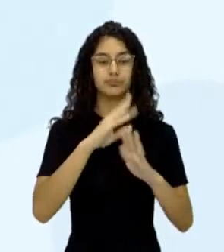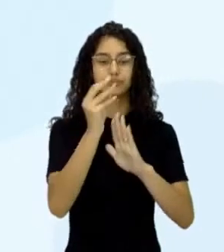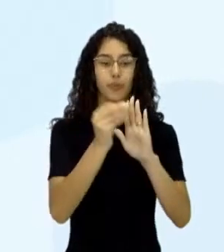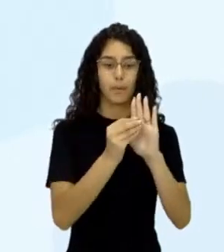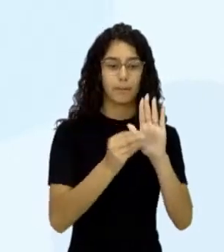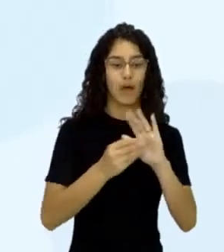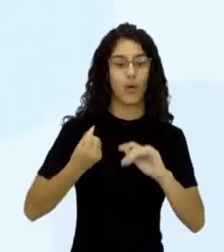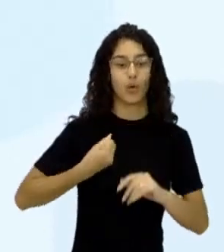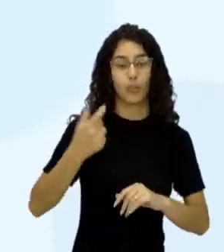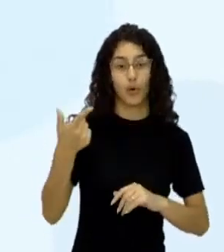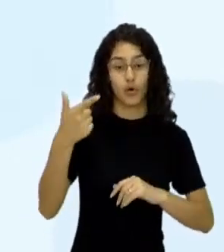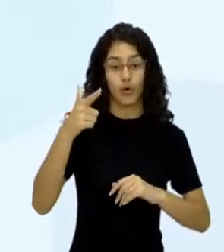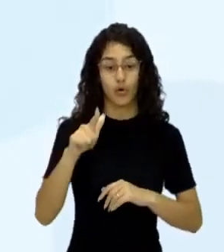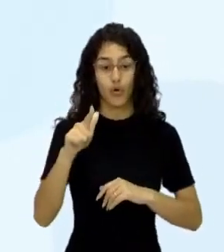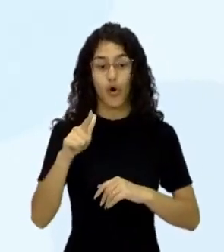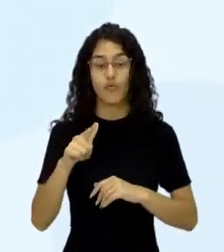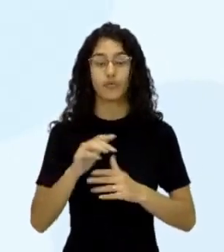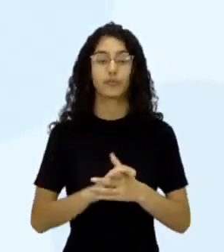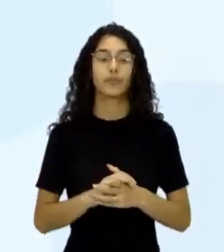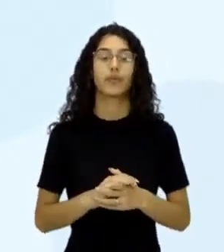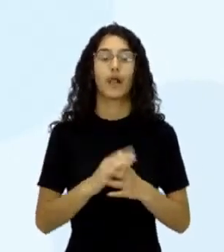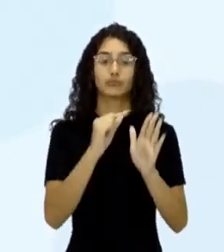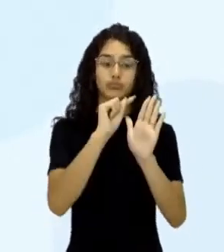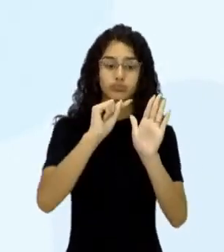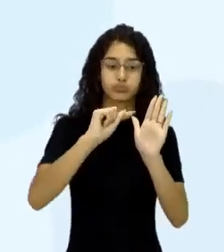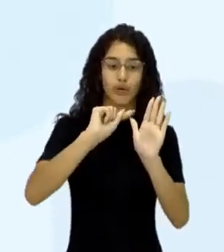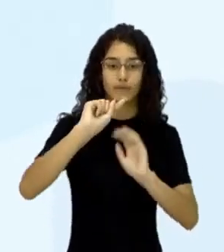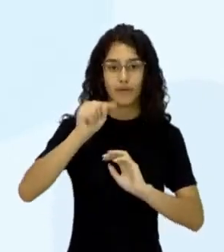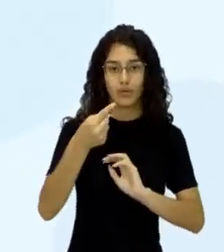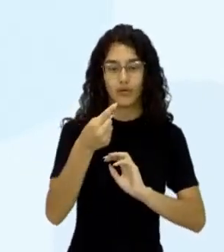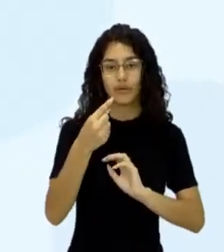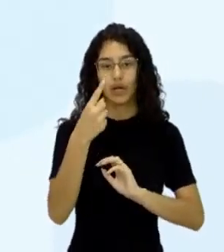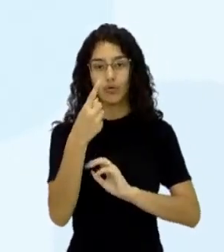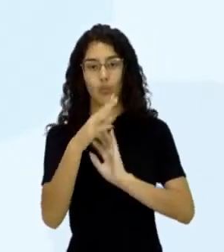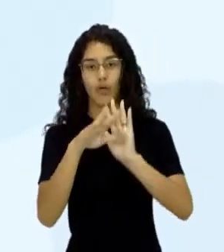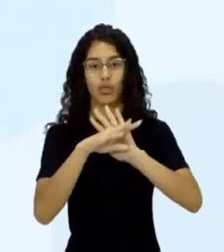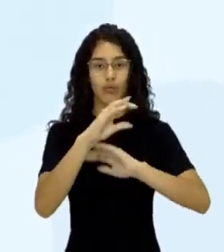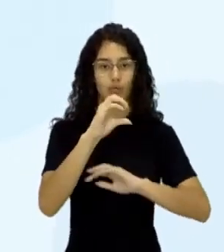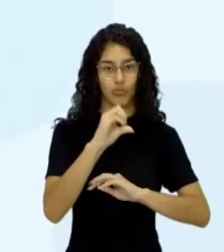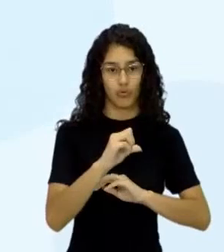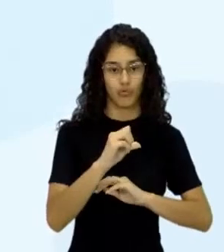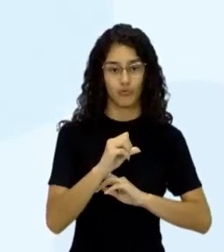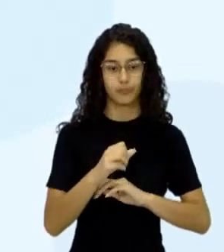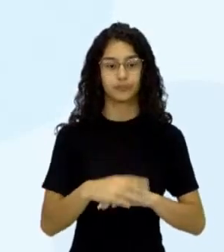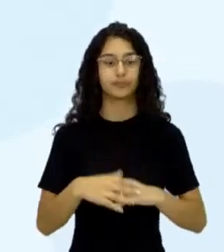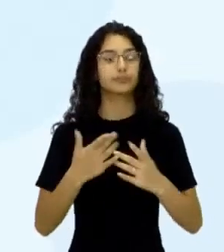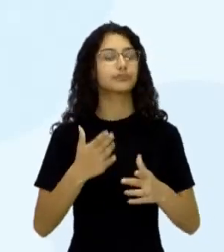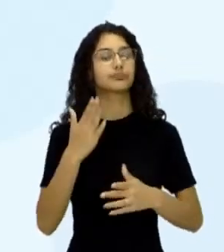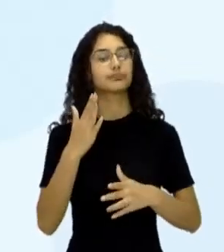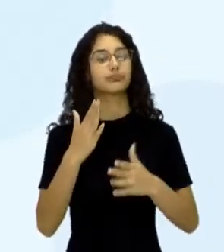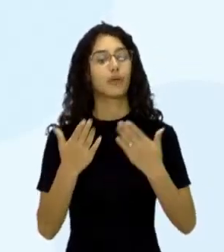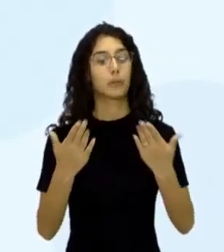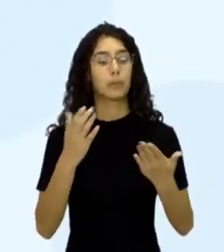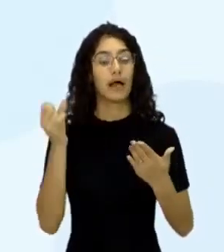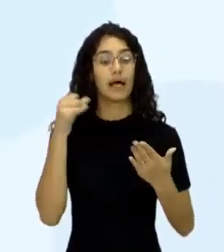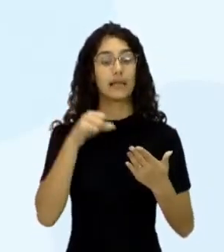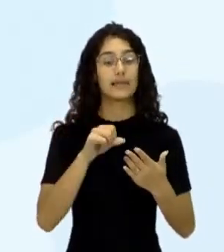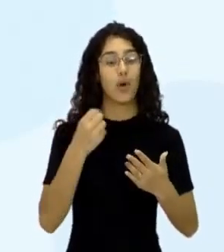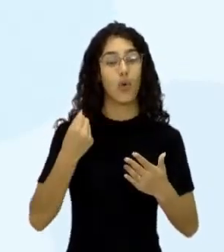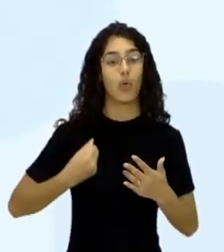número de novo, colocando a vírgula de maneira que ele fique entre 1 e 9. Para compensar, ó, se o